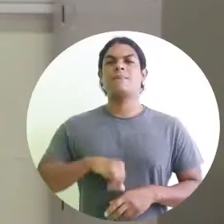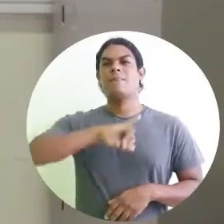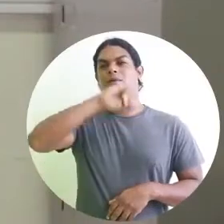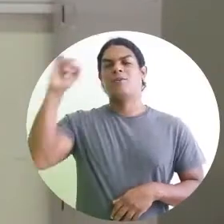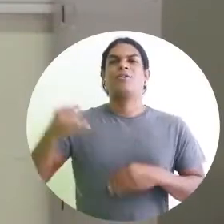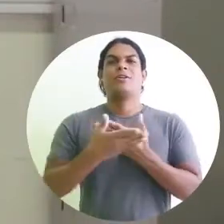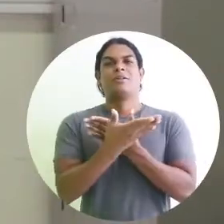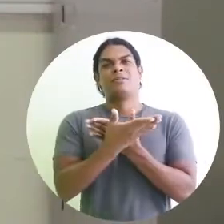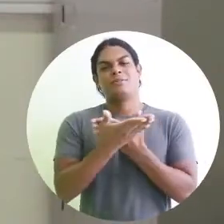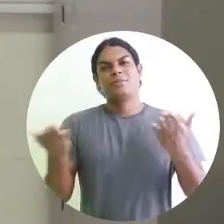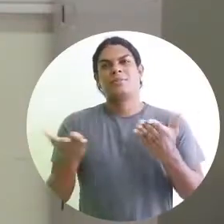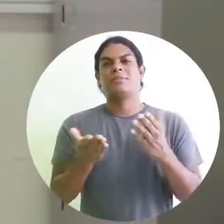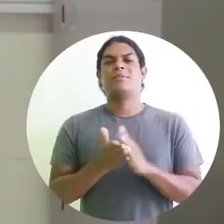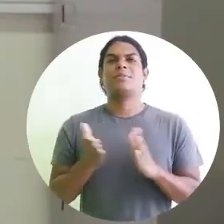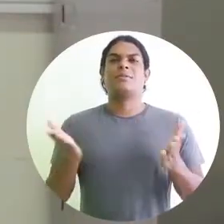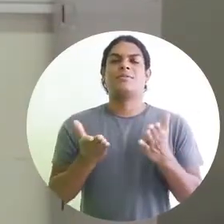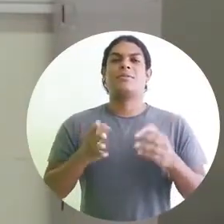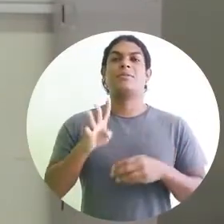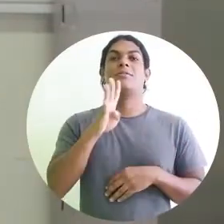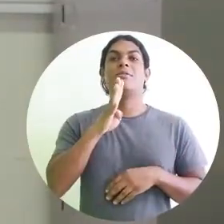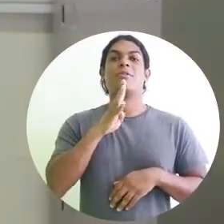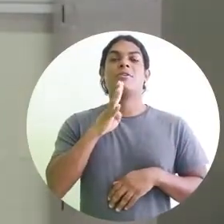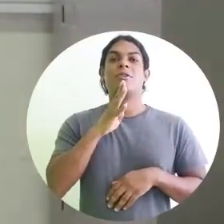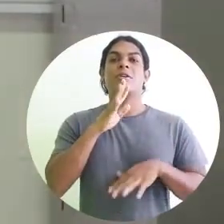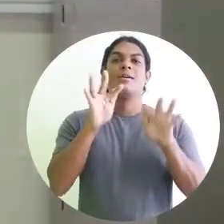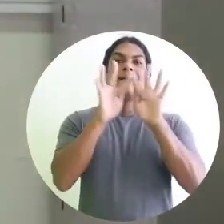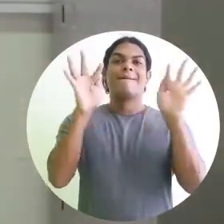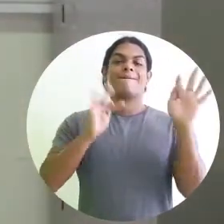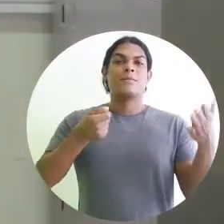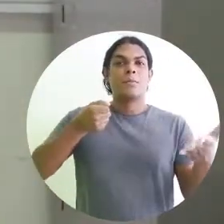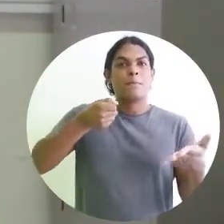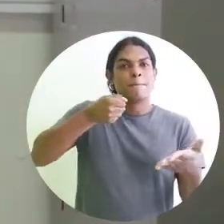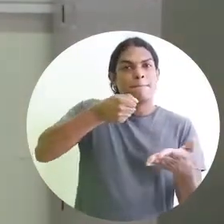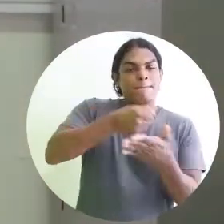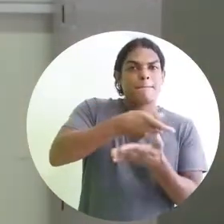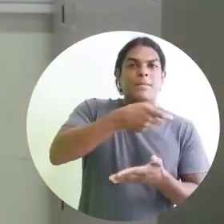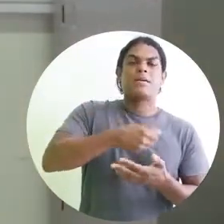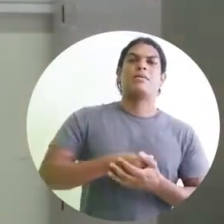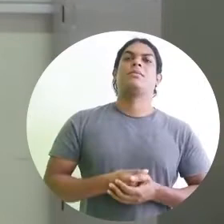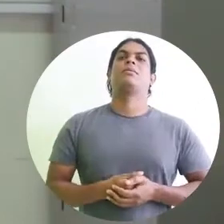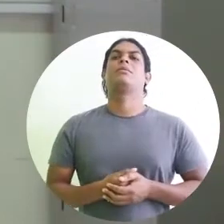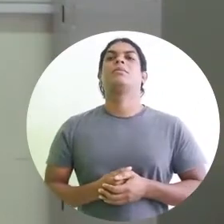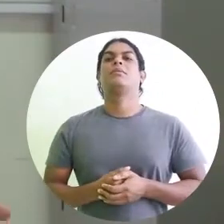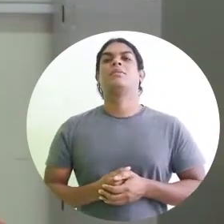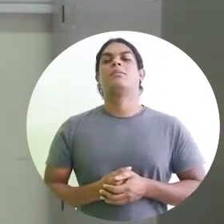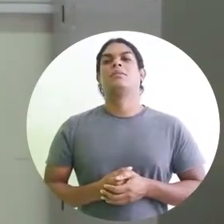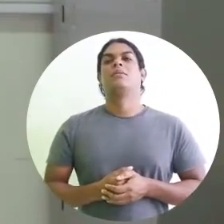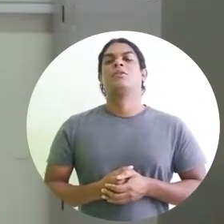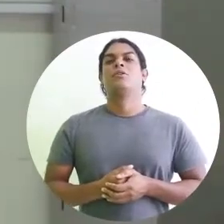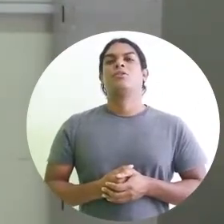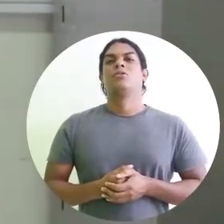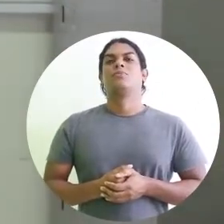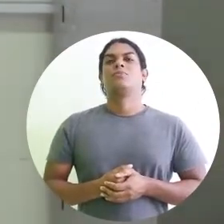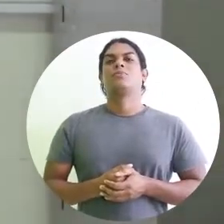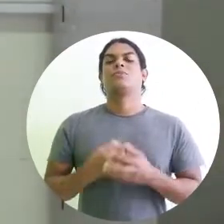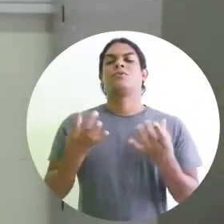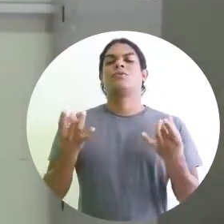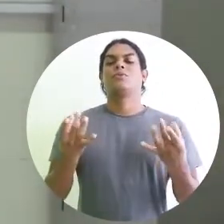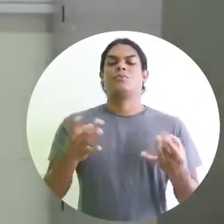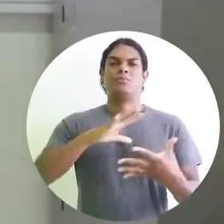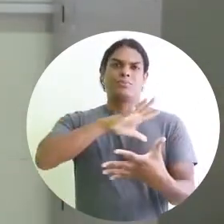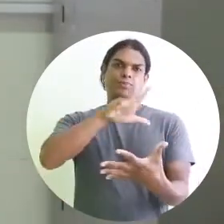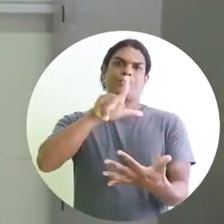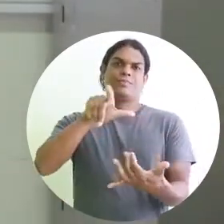Olá pessoal, vamos agora conhecer as formas de pagamento, ou seja, as modalidades de pagamento no comércio internacional.